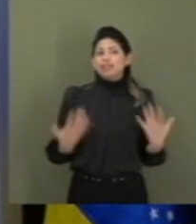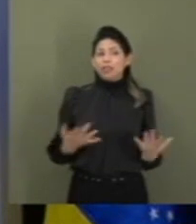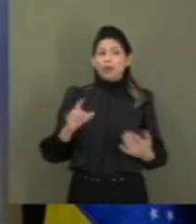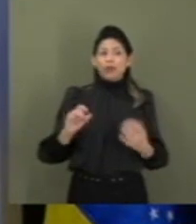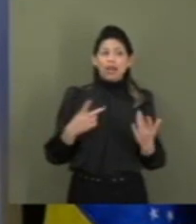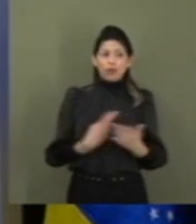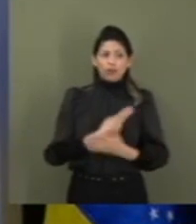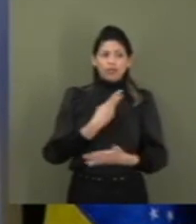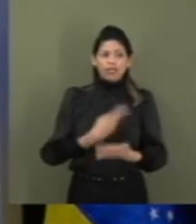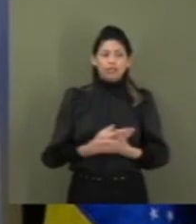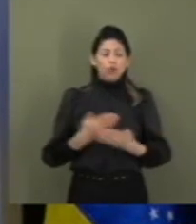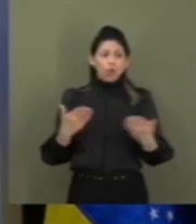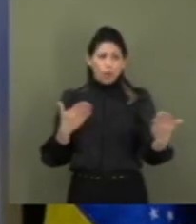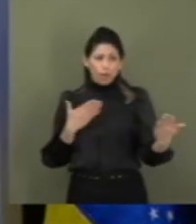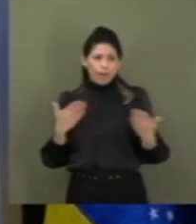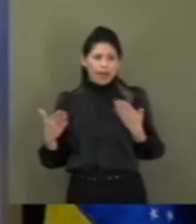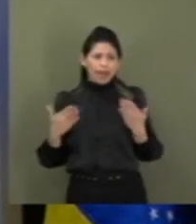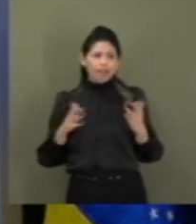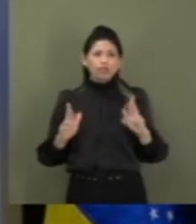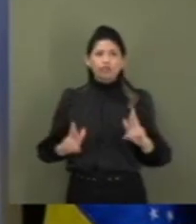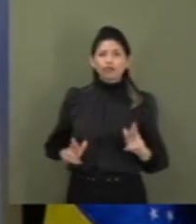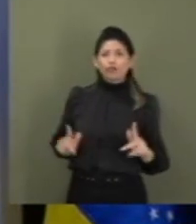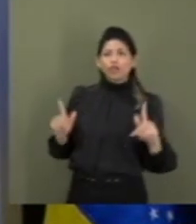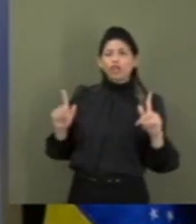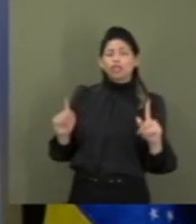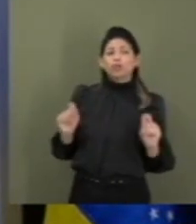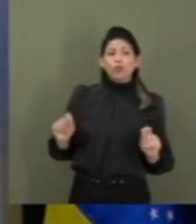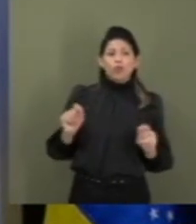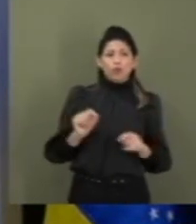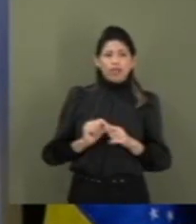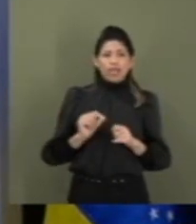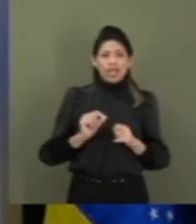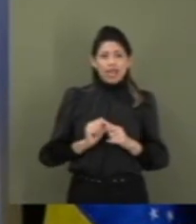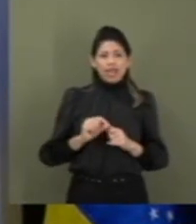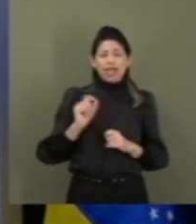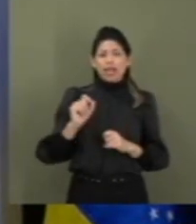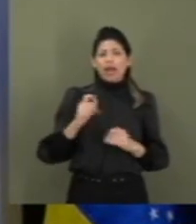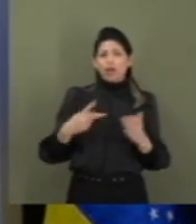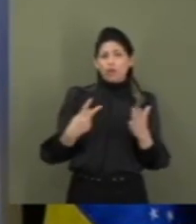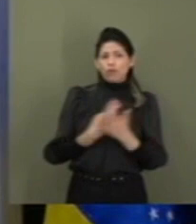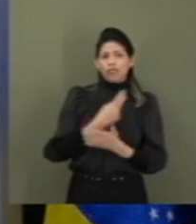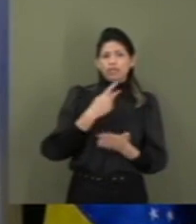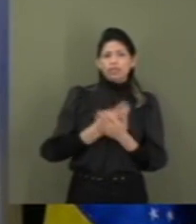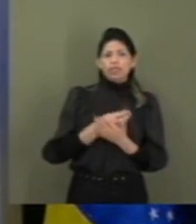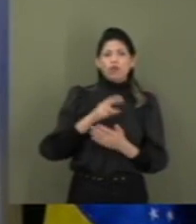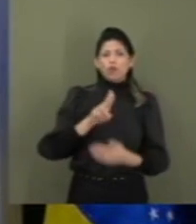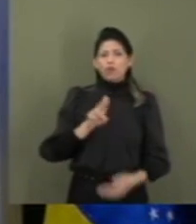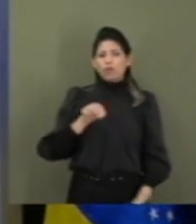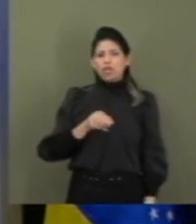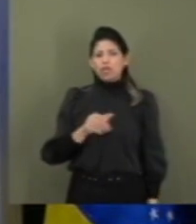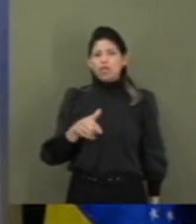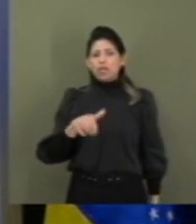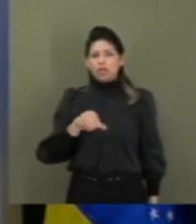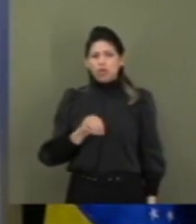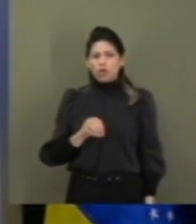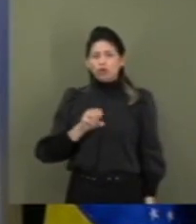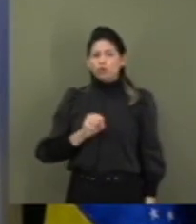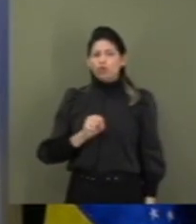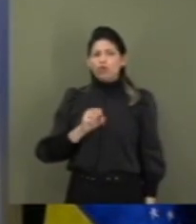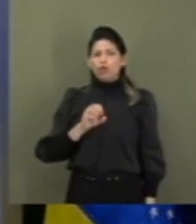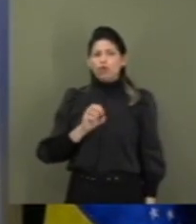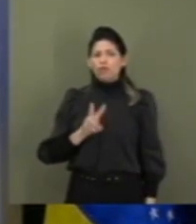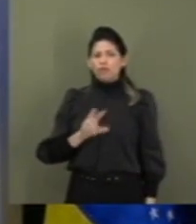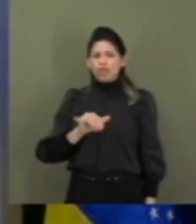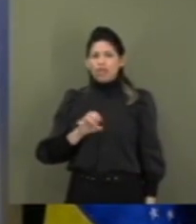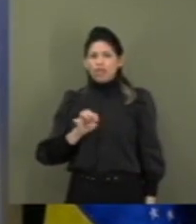a medidas de exceção da extinta União Soviética. Fecho aspas. Abro aspas de